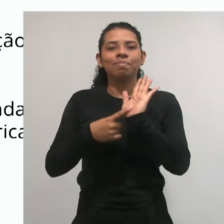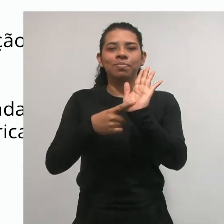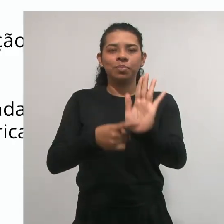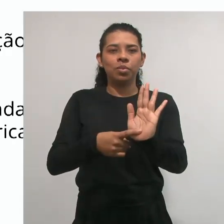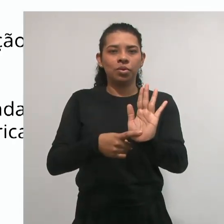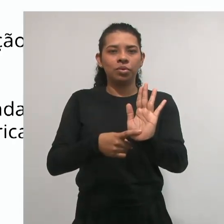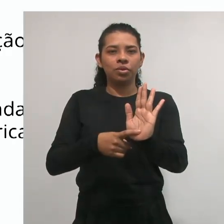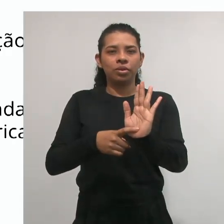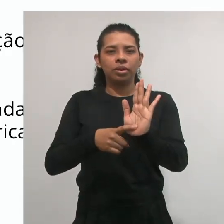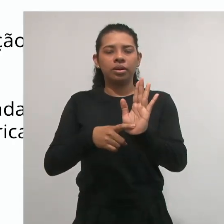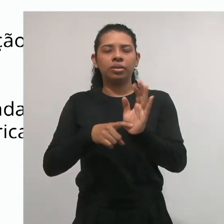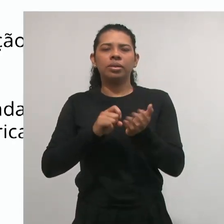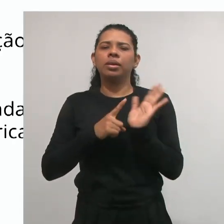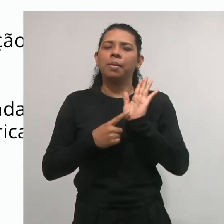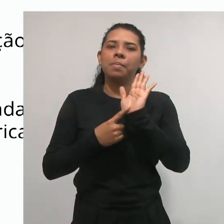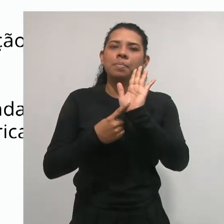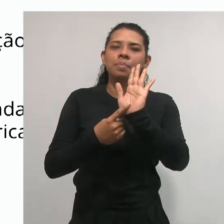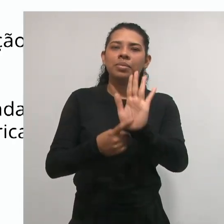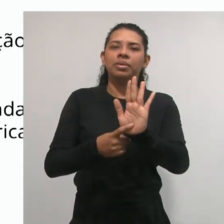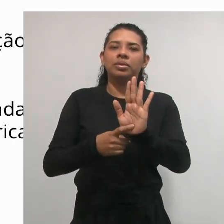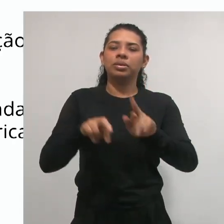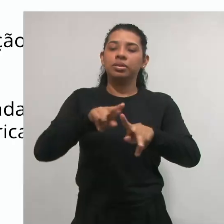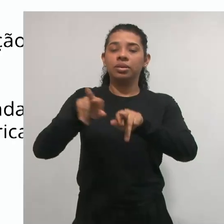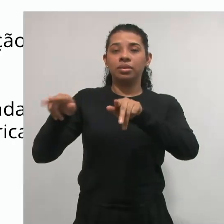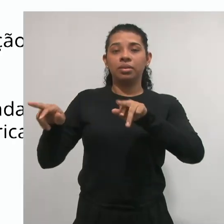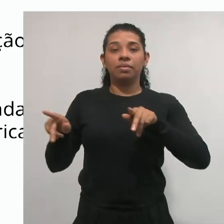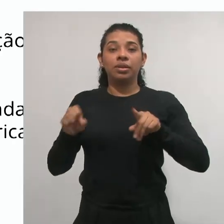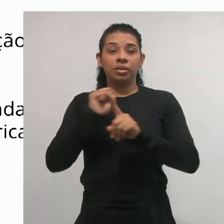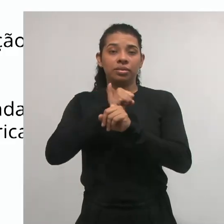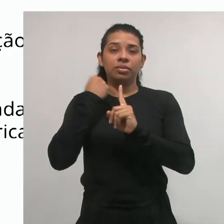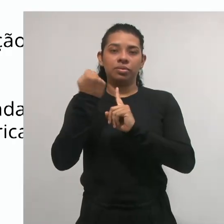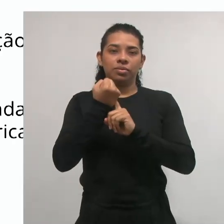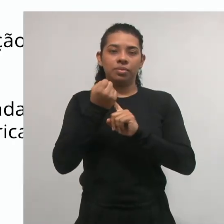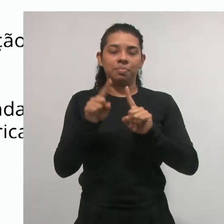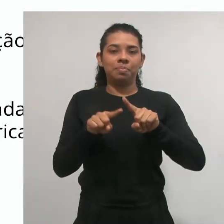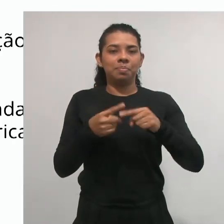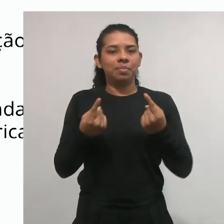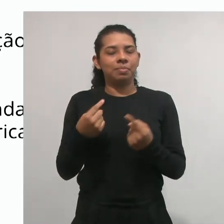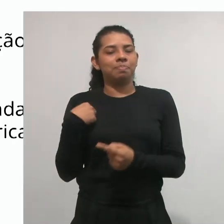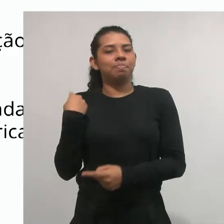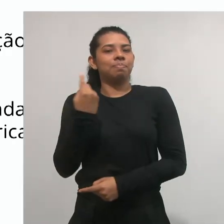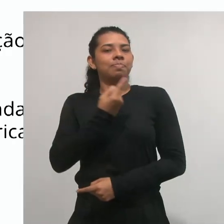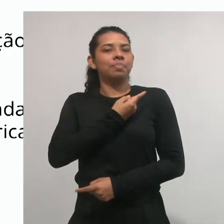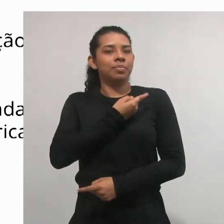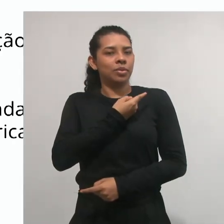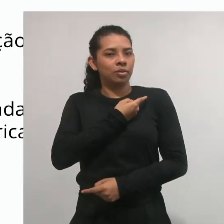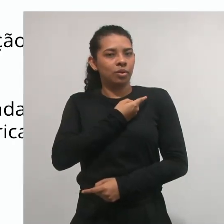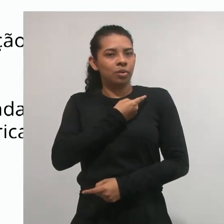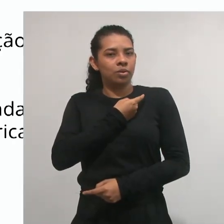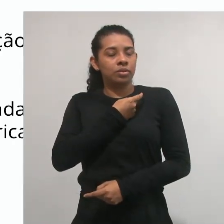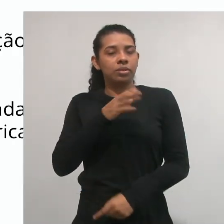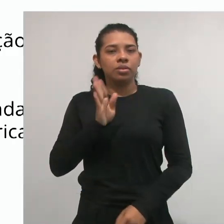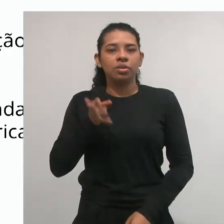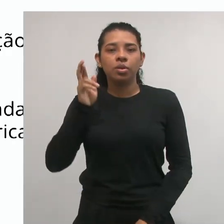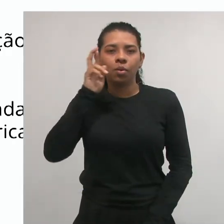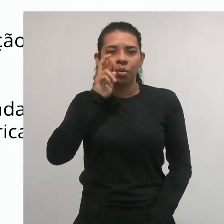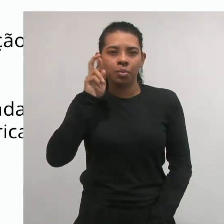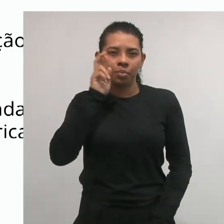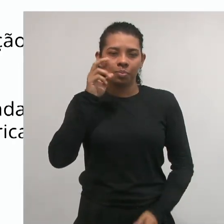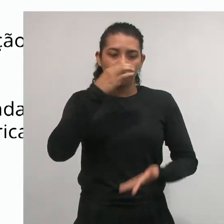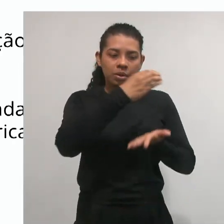essa discussão sobre a diversidade. Por outro lado, o que nós visualizamos são